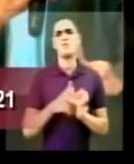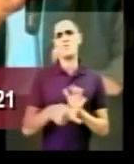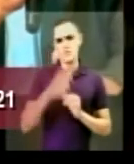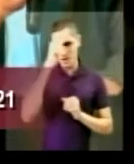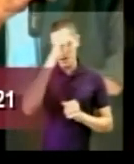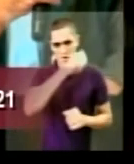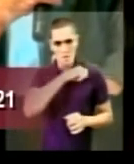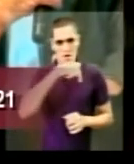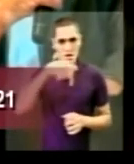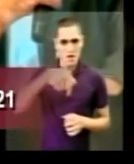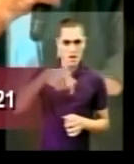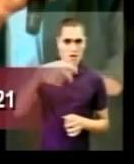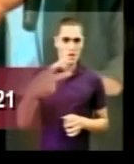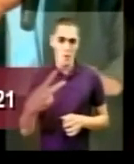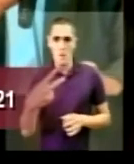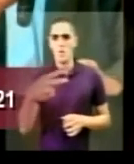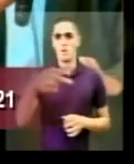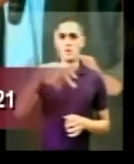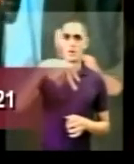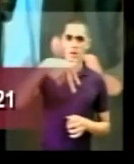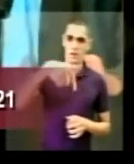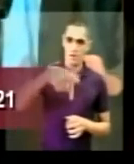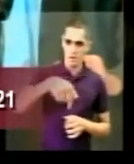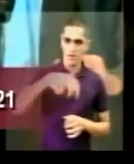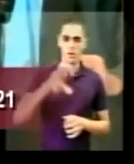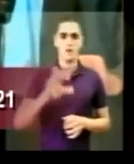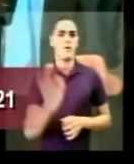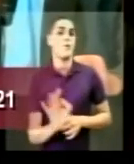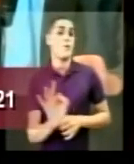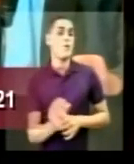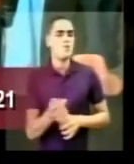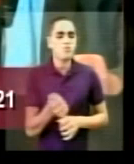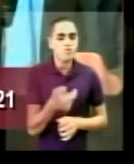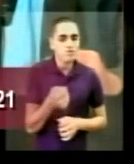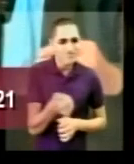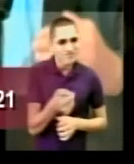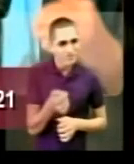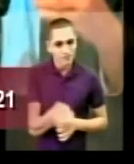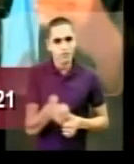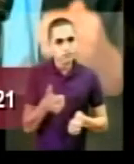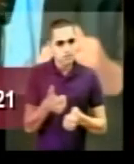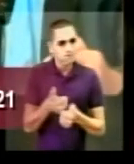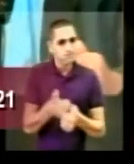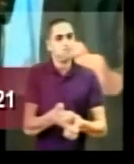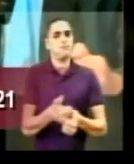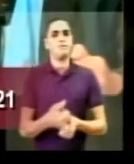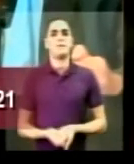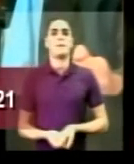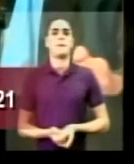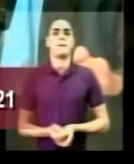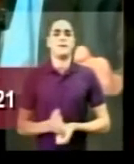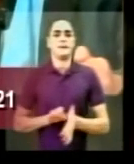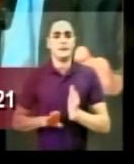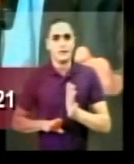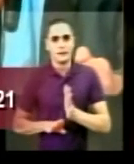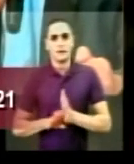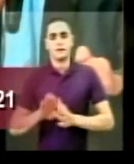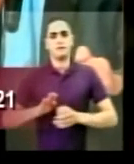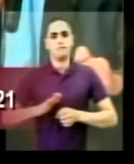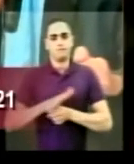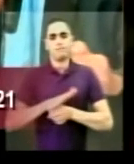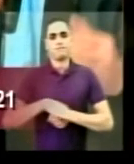72% e 75%. Nós estamos muito próximos do máximo permitido para a